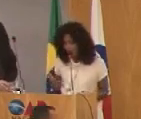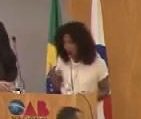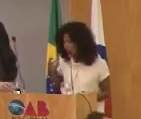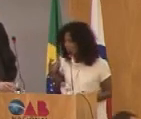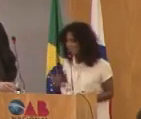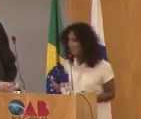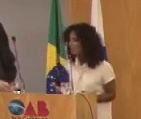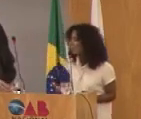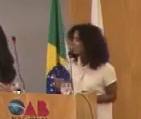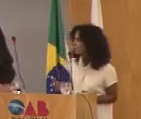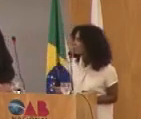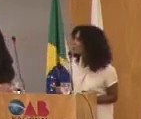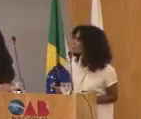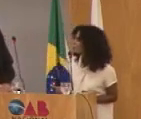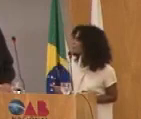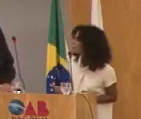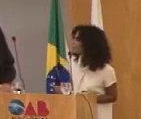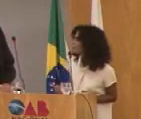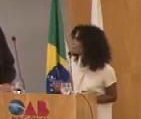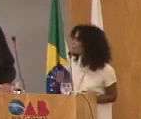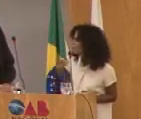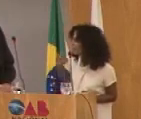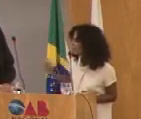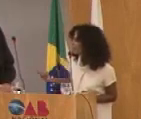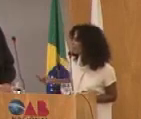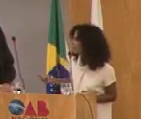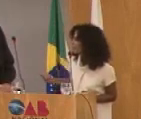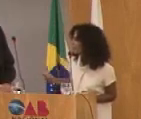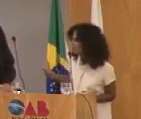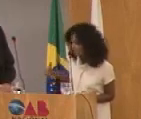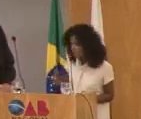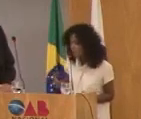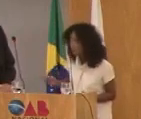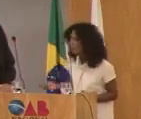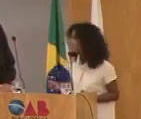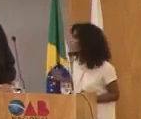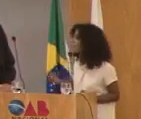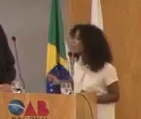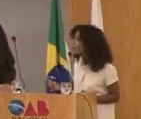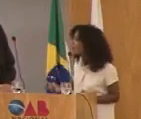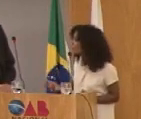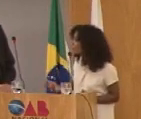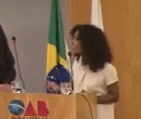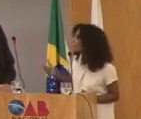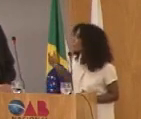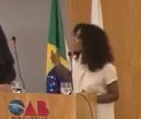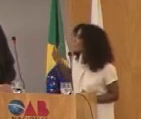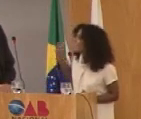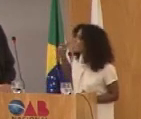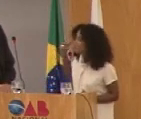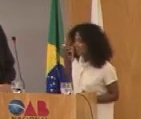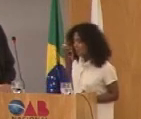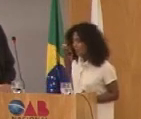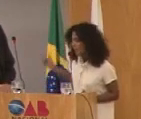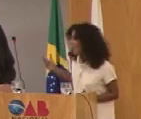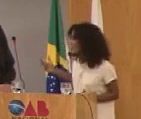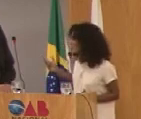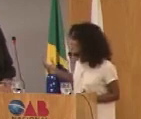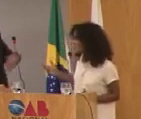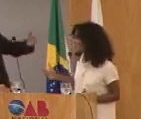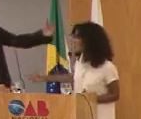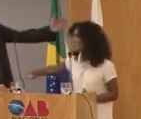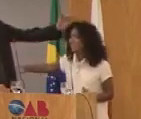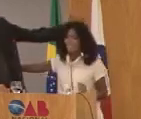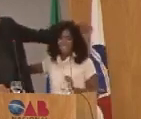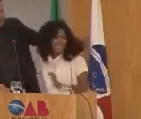Quero agradecer imensamente, Juca. Tá dividindo esse espaço com você é uma honra. Eu que te agradeço. Te dou um